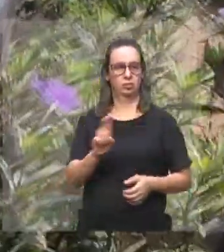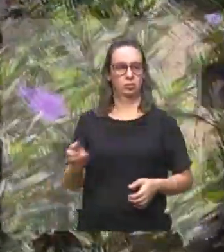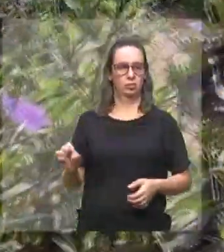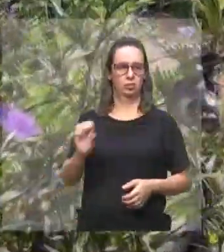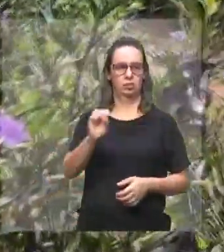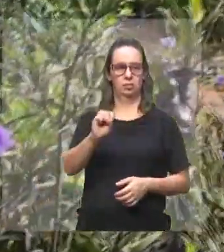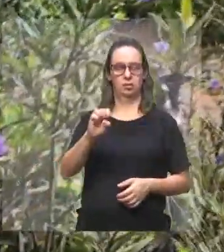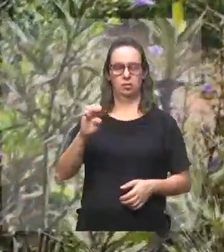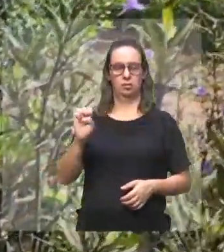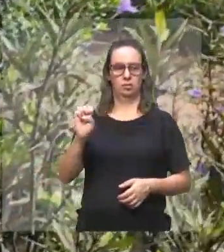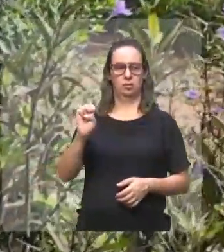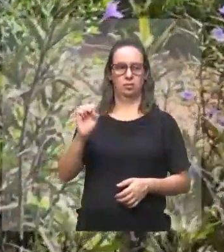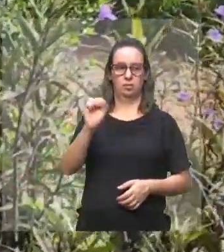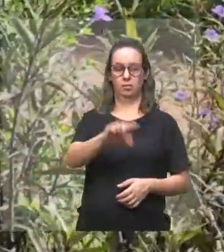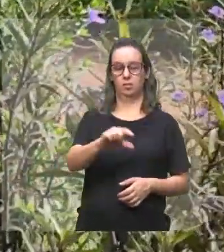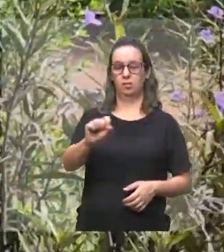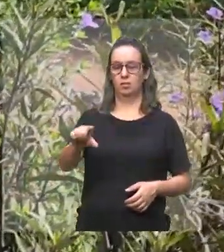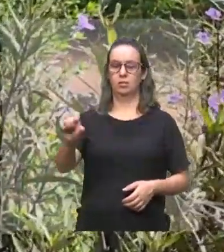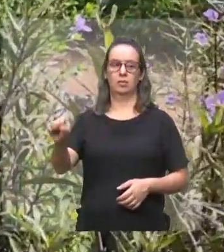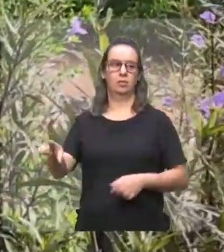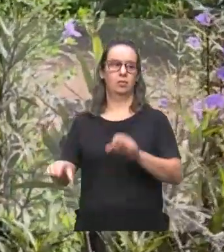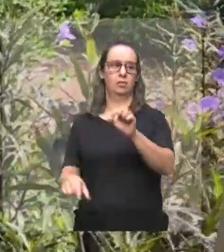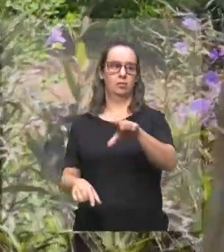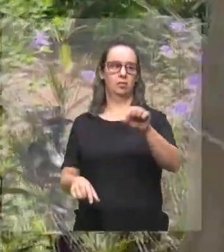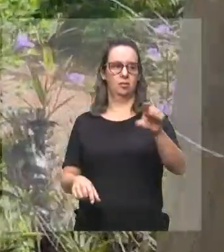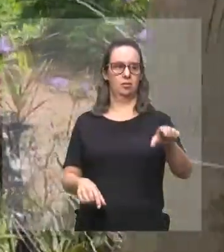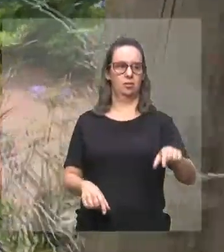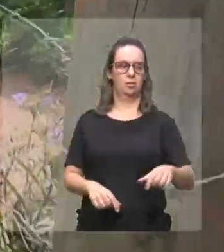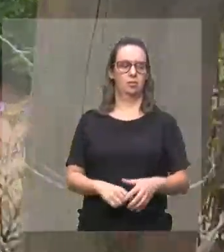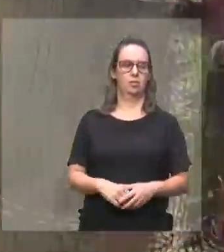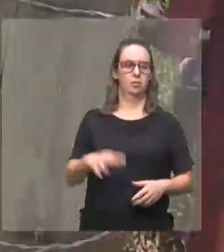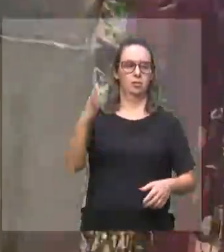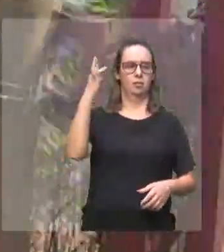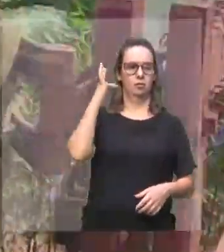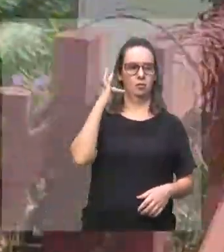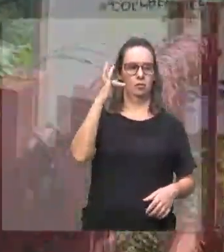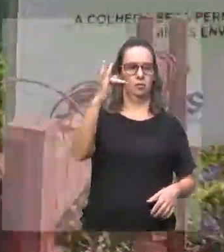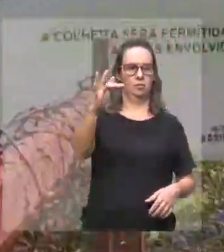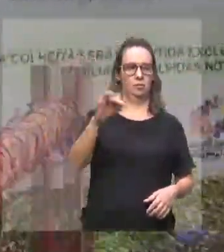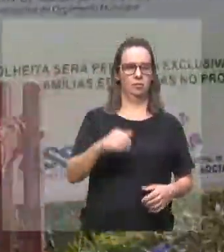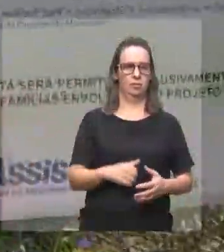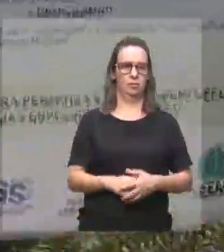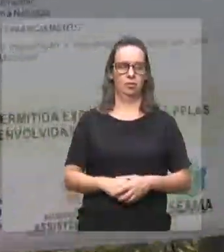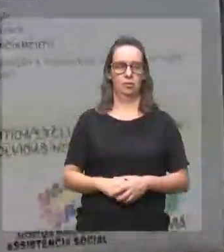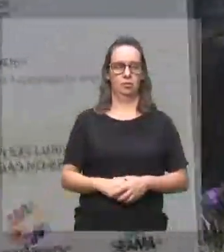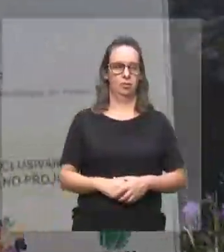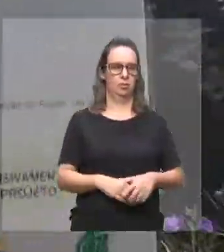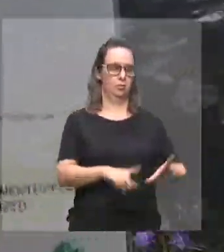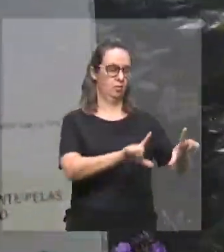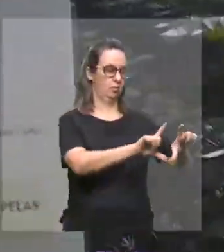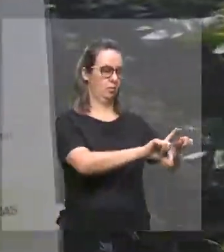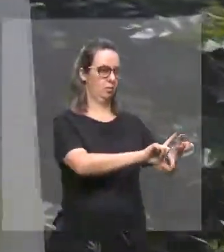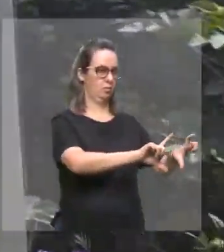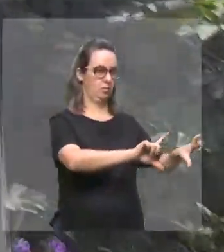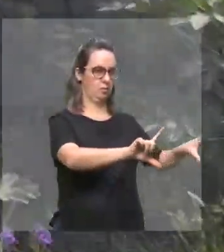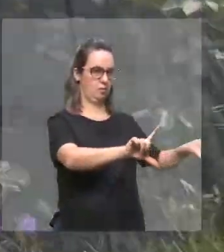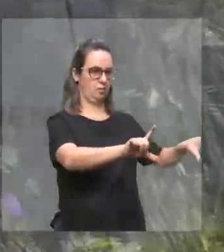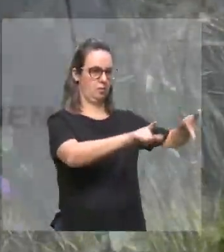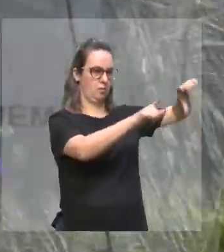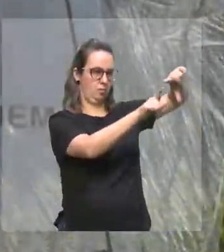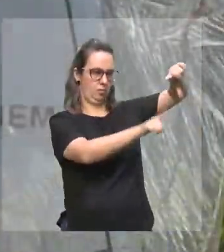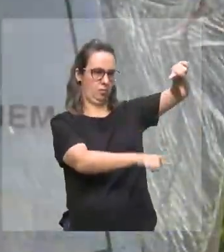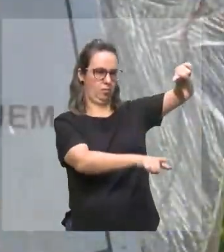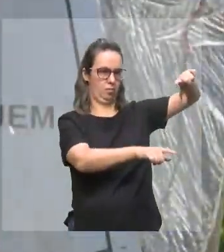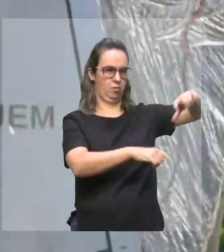Como vocês podem ver, essa é a placa de inauguração. Na época foi um grande... Vamos focar agora ali